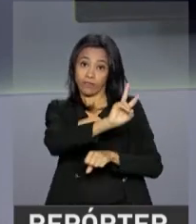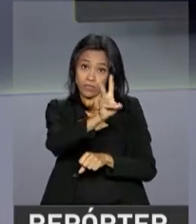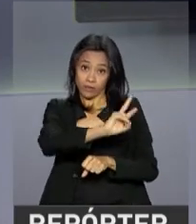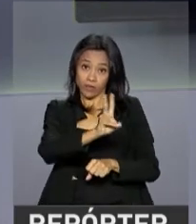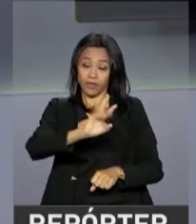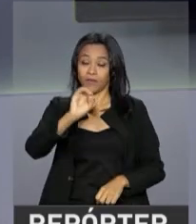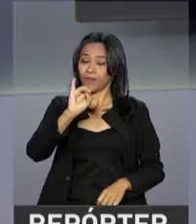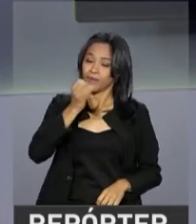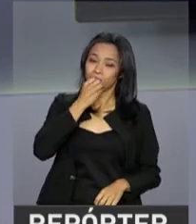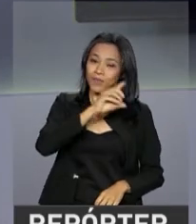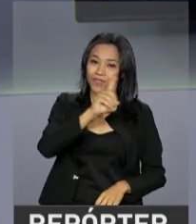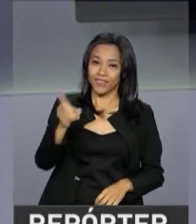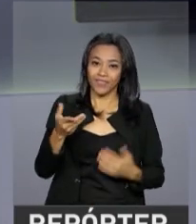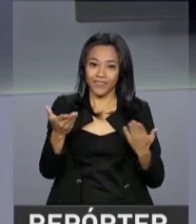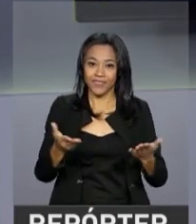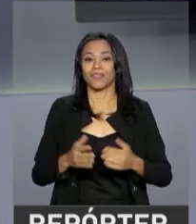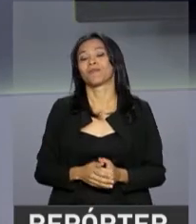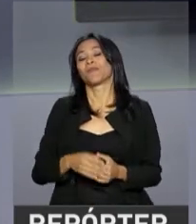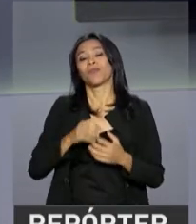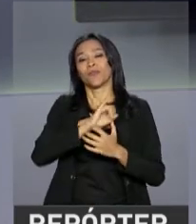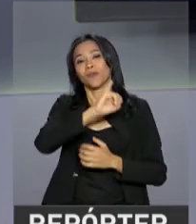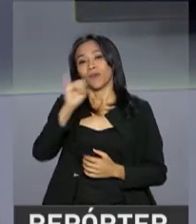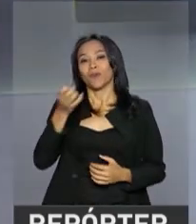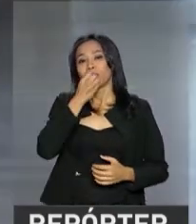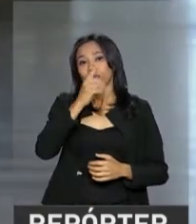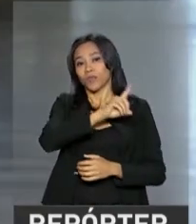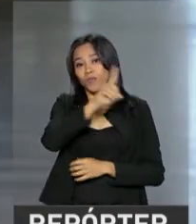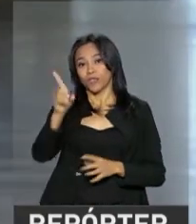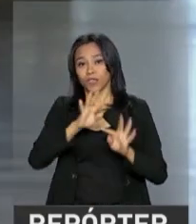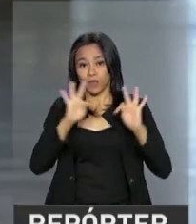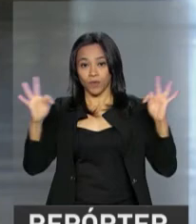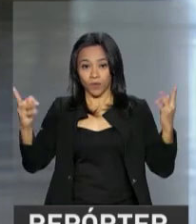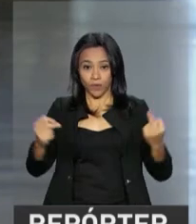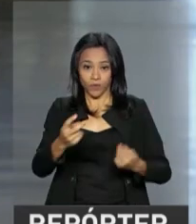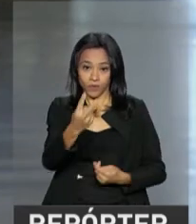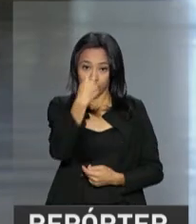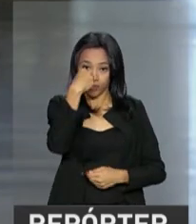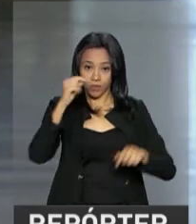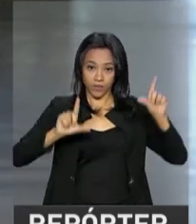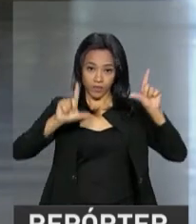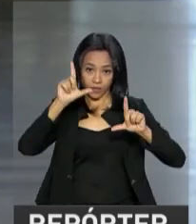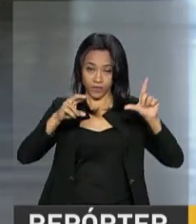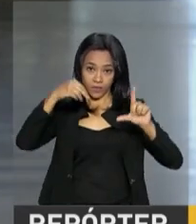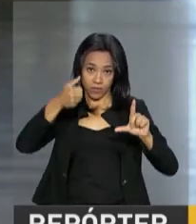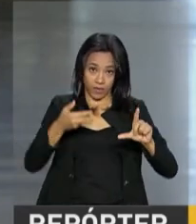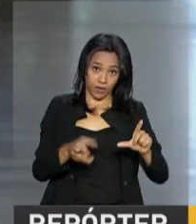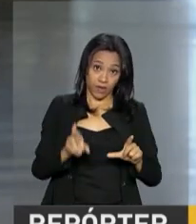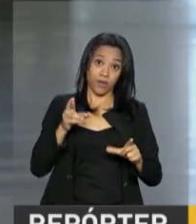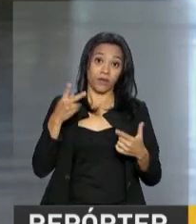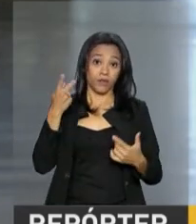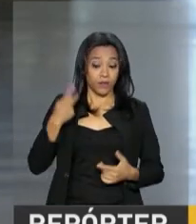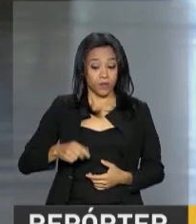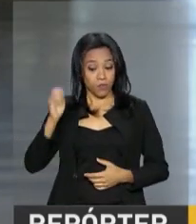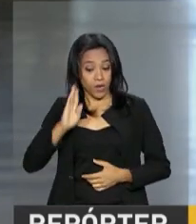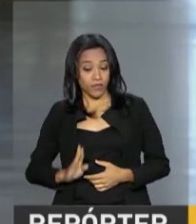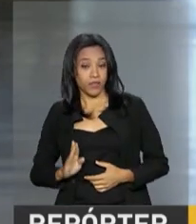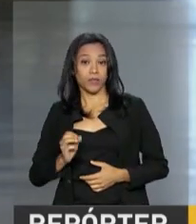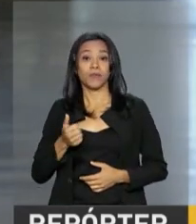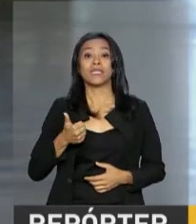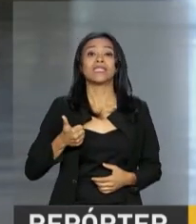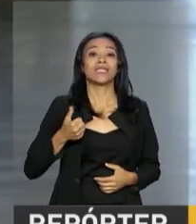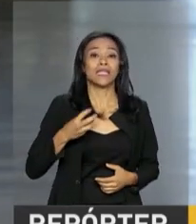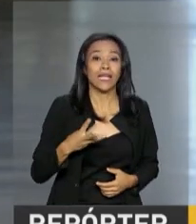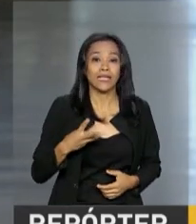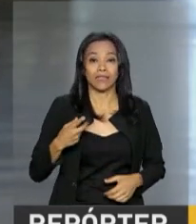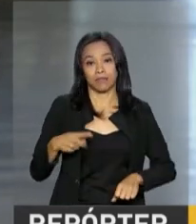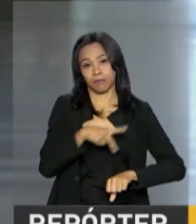Luana, bom dia. Olá, Thaísa, bom dia a todos que nos acompanham aqui na TV NBR. O Brasil e mais 13